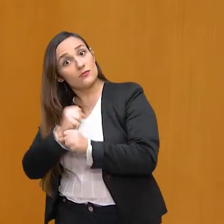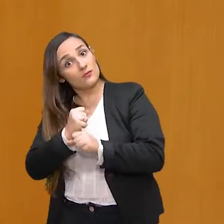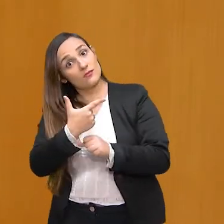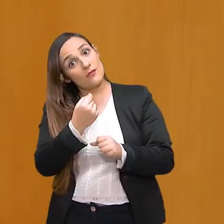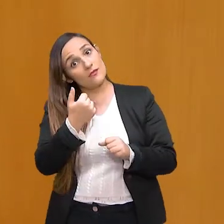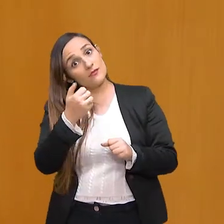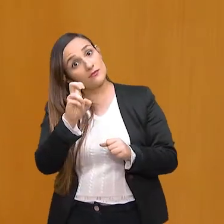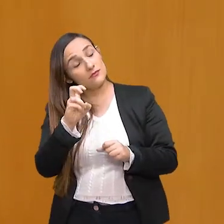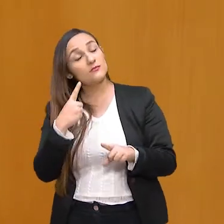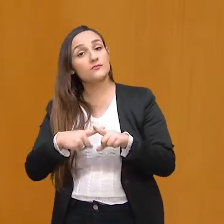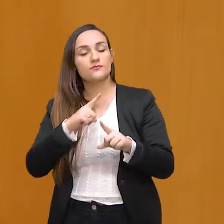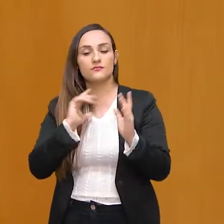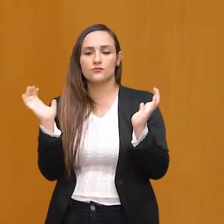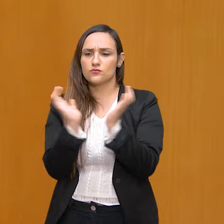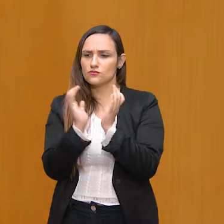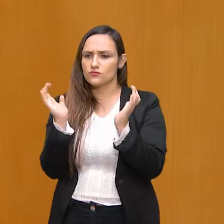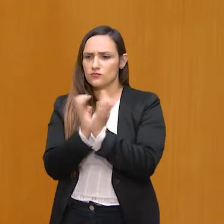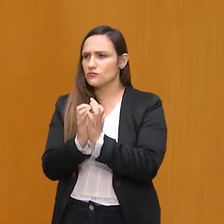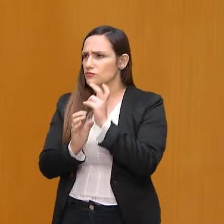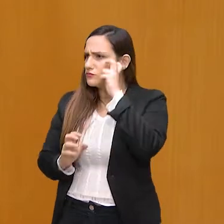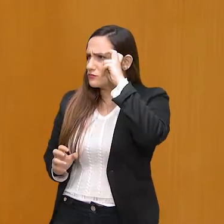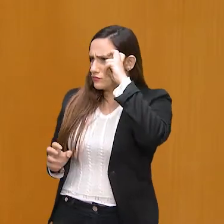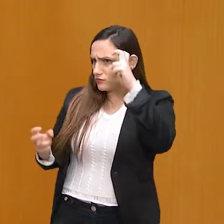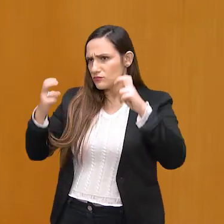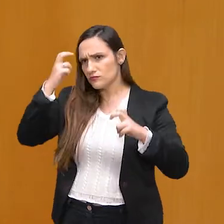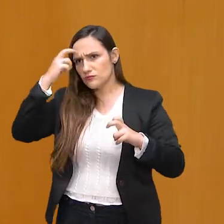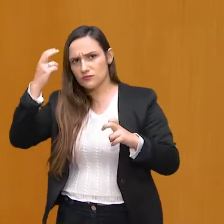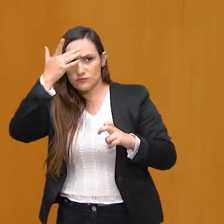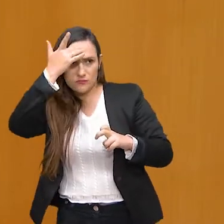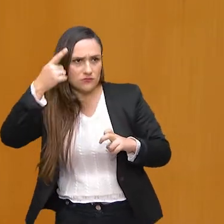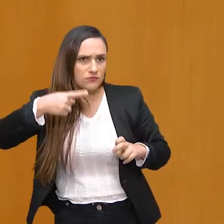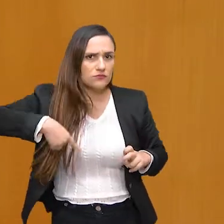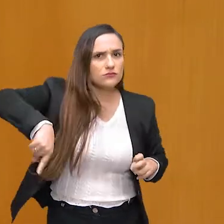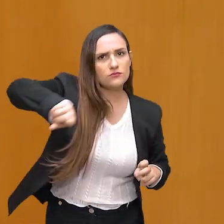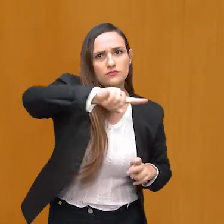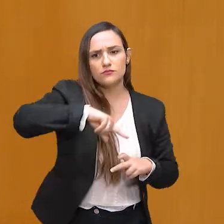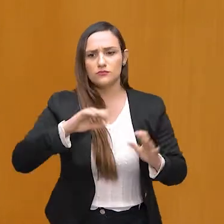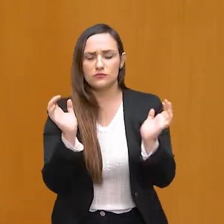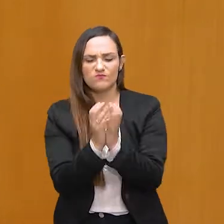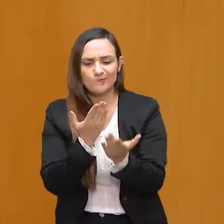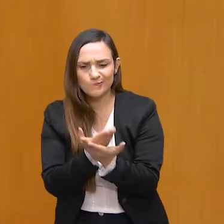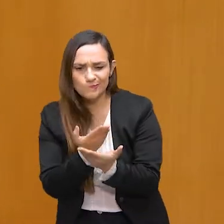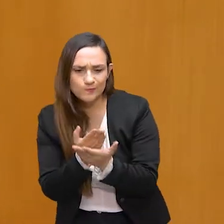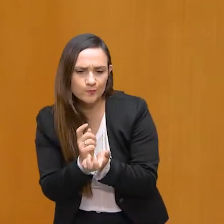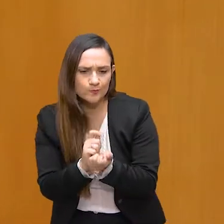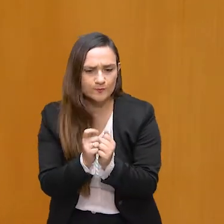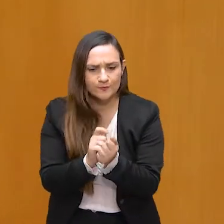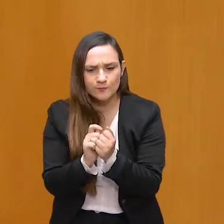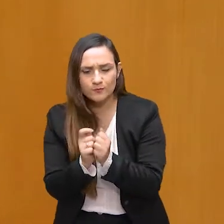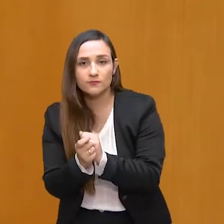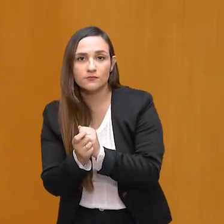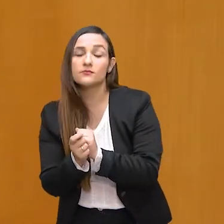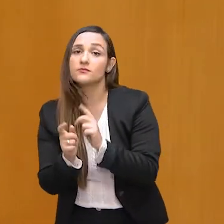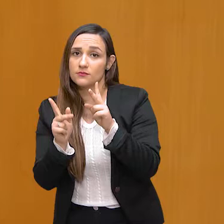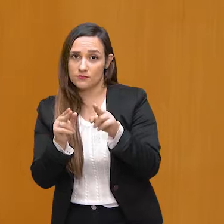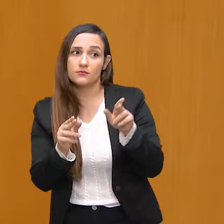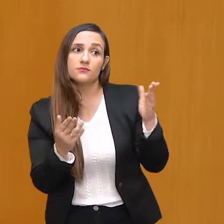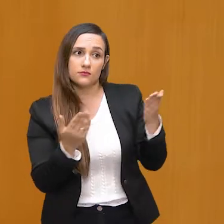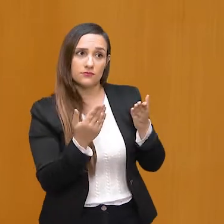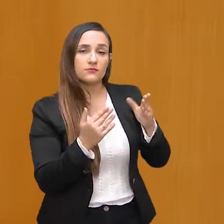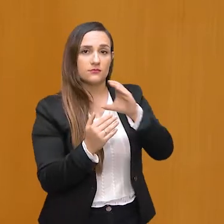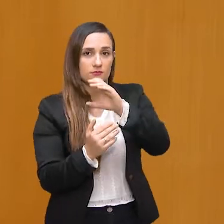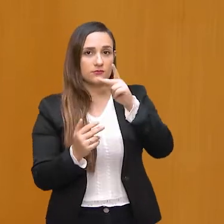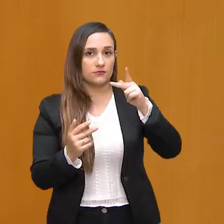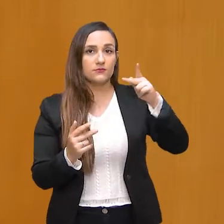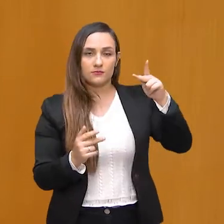partir de uma comissão de notáveis juristas que procurou atualizar. Está acontecendo hoje com o Código de Processo Penal